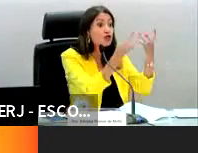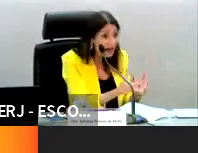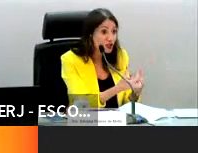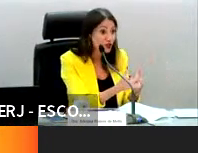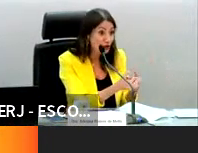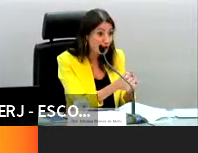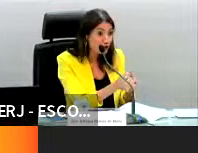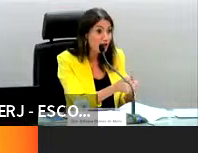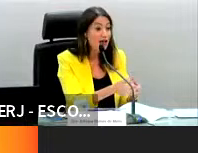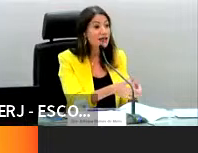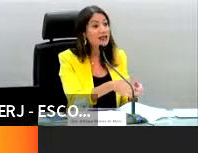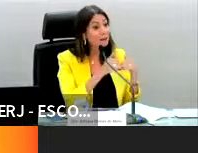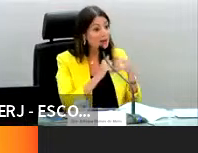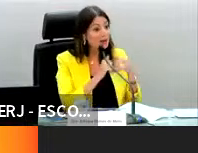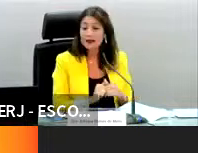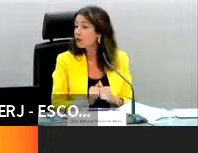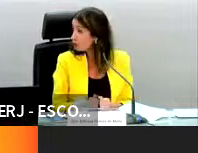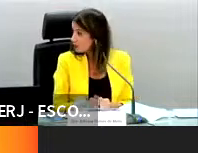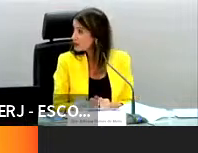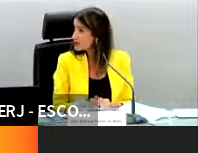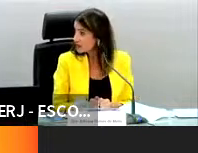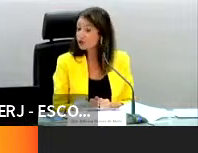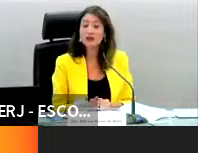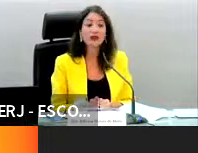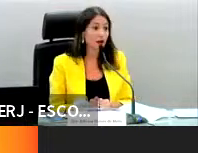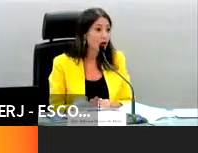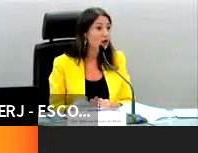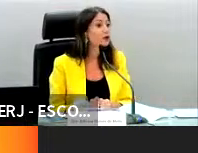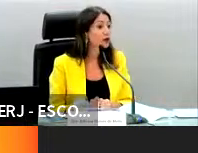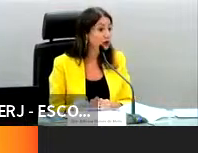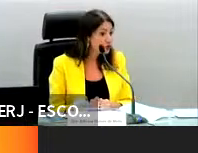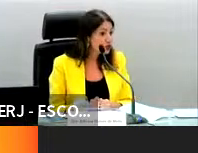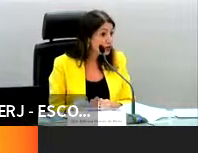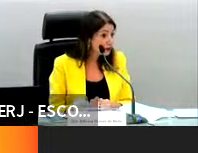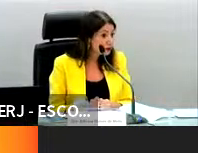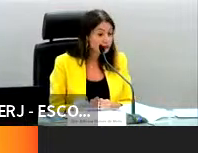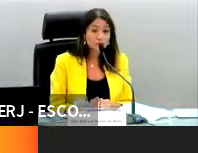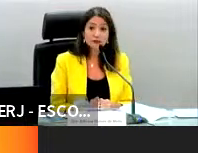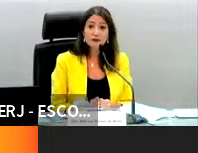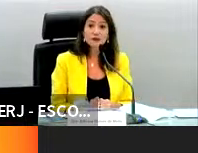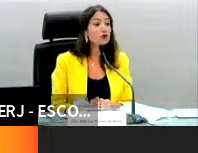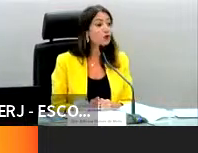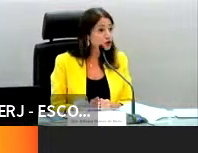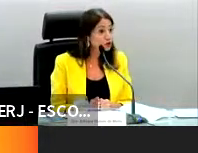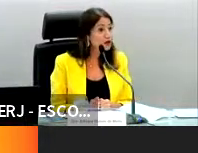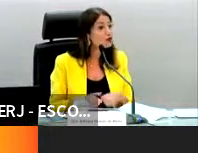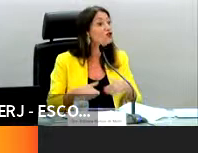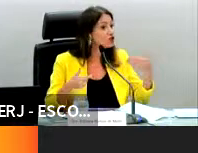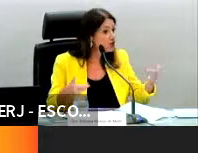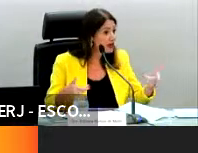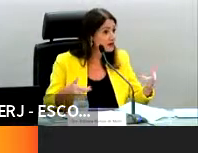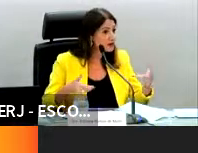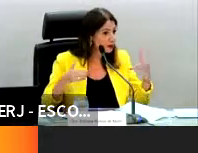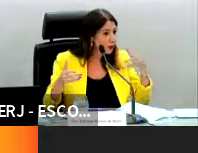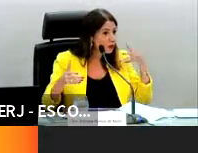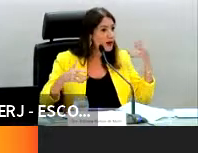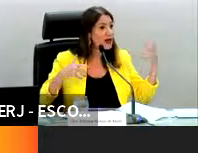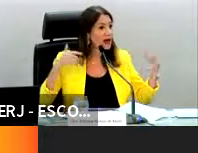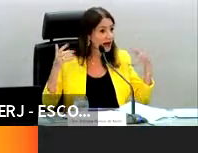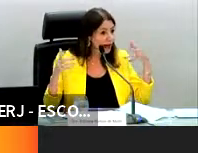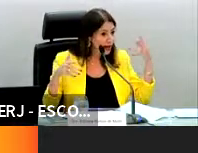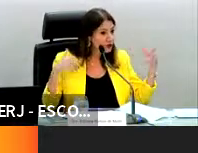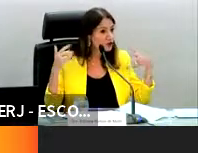surgiu dessas reuniões e da parceria com a Universidade Federal do Rio de Janeiro, com estudantes de direito. Você vê